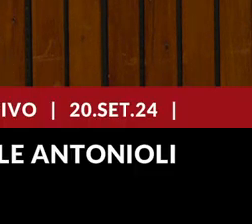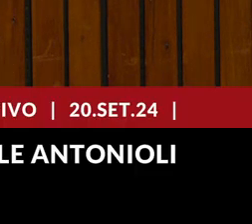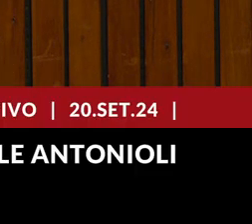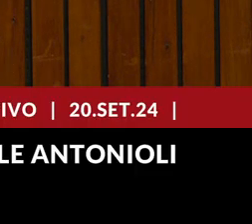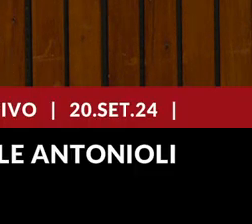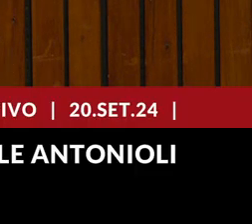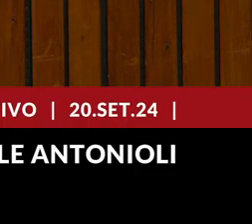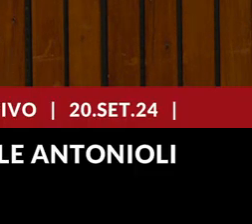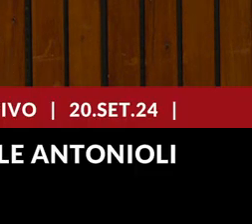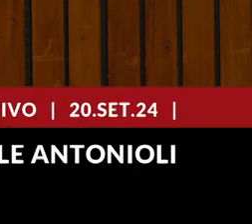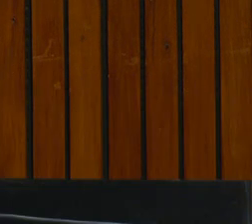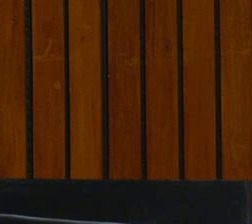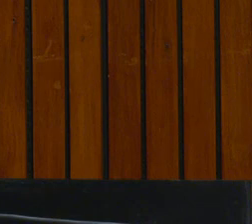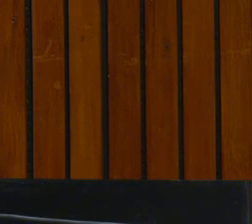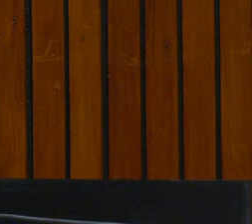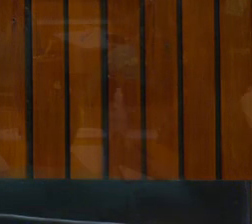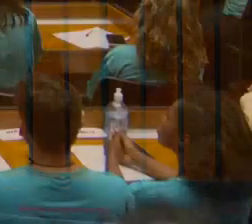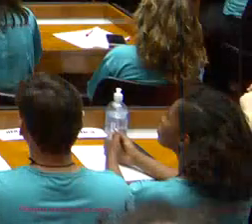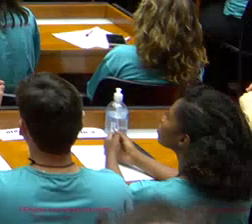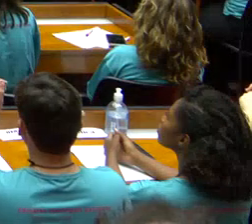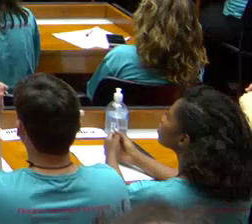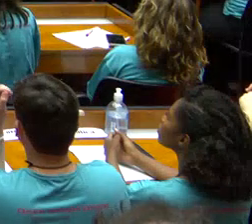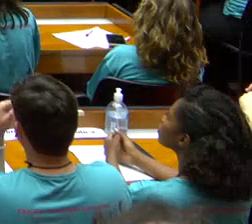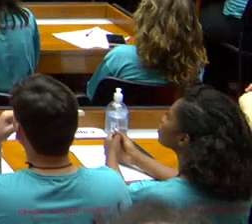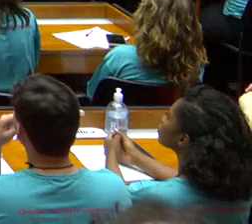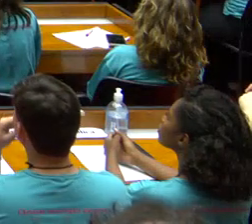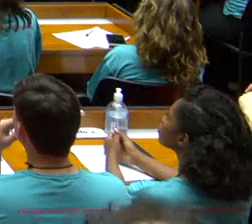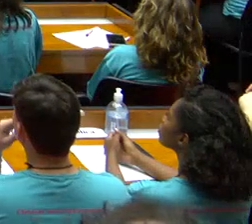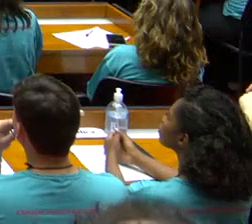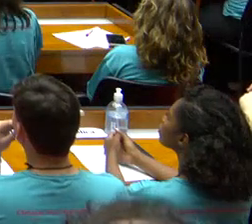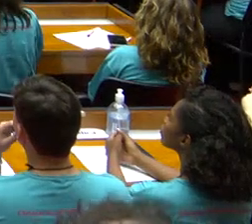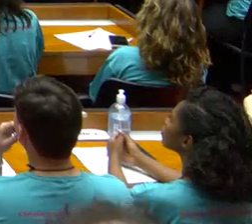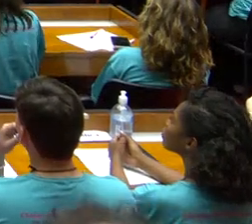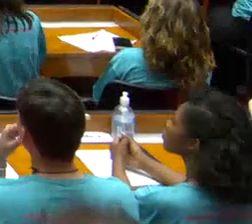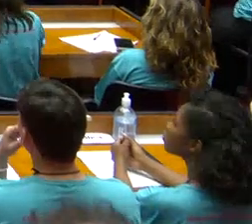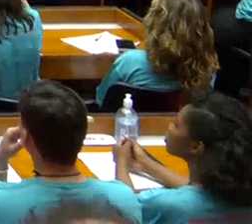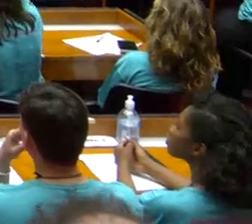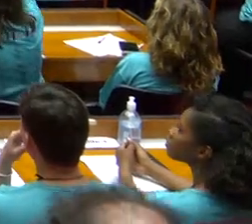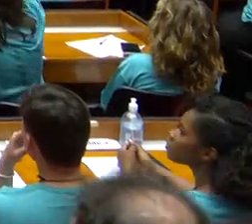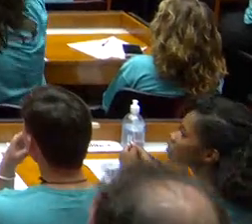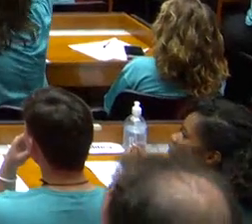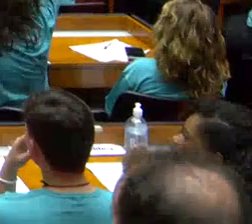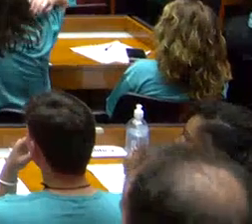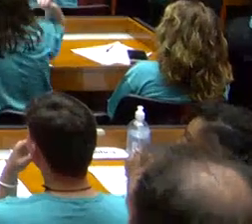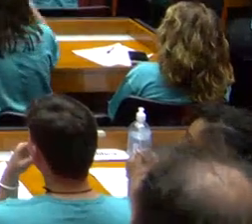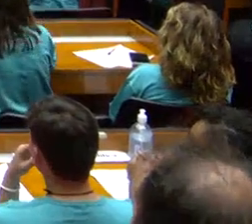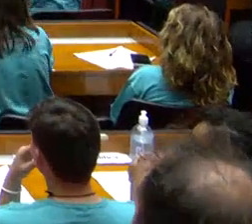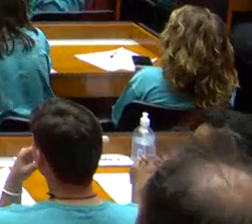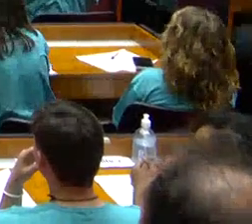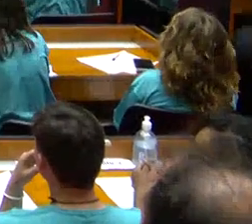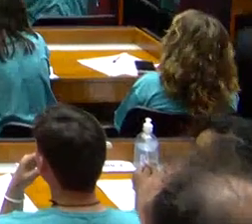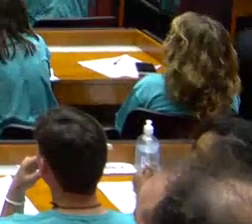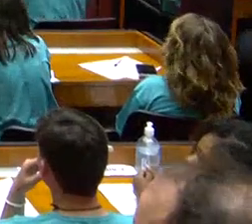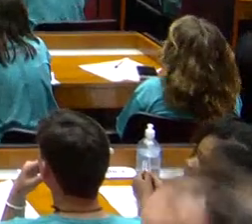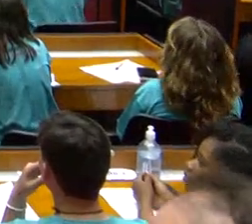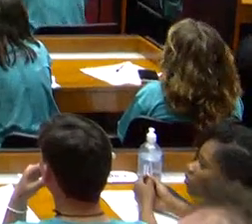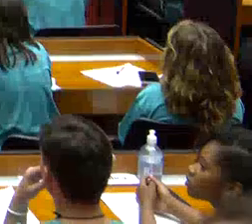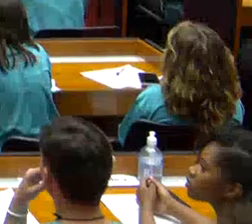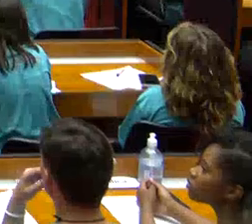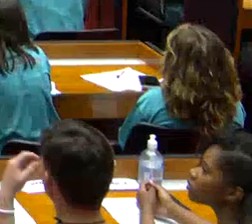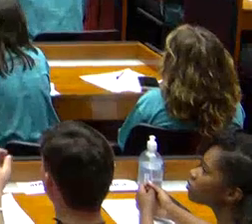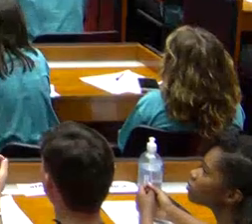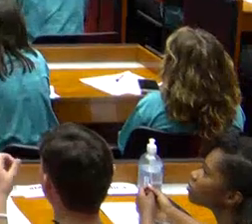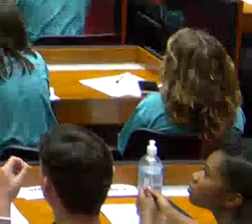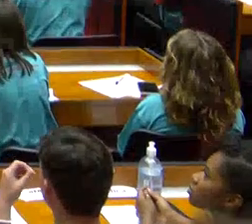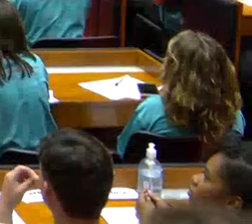10:22 dessa sexta-feira dia 20 de setembro a te acompanha aqui no plenário da Assembleia uma reunião especial que hoje